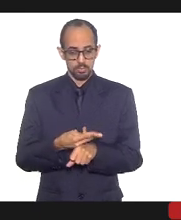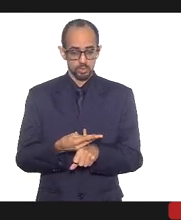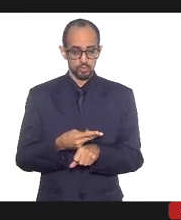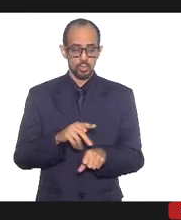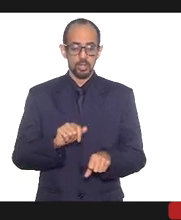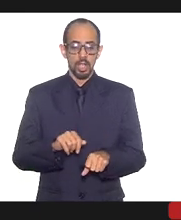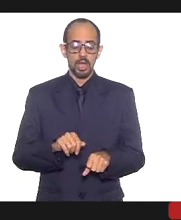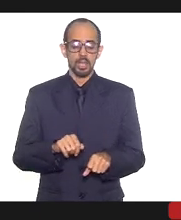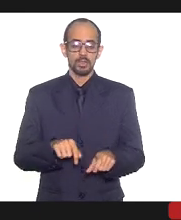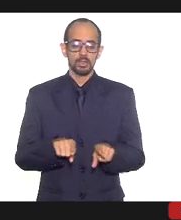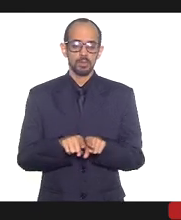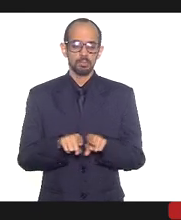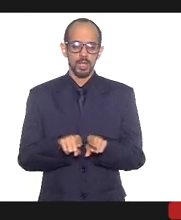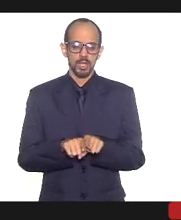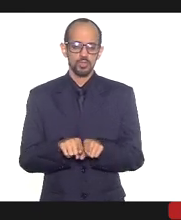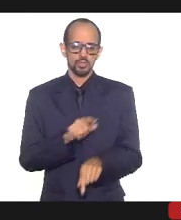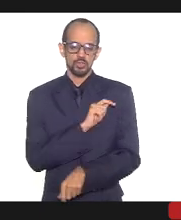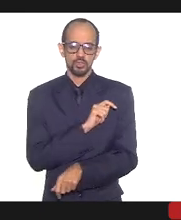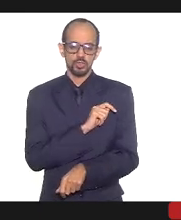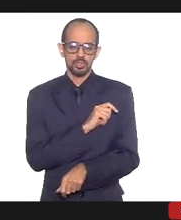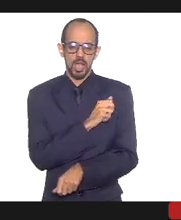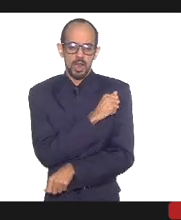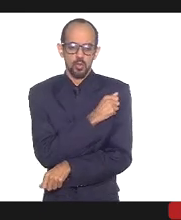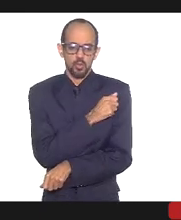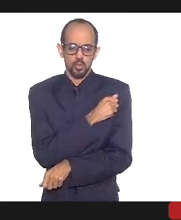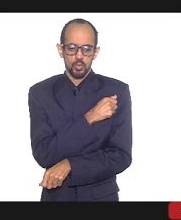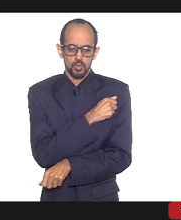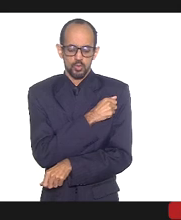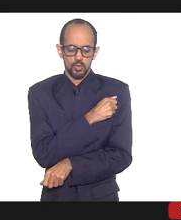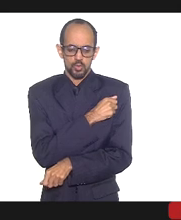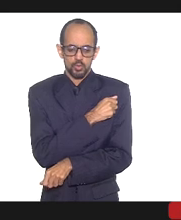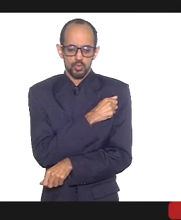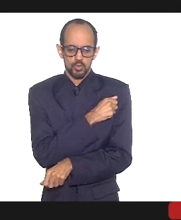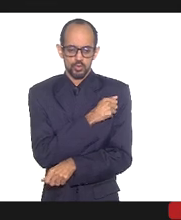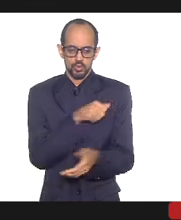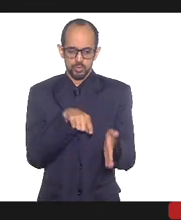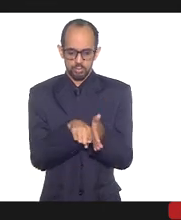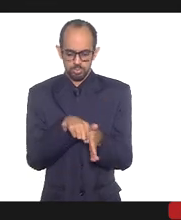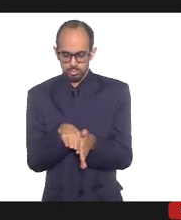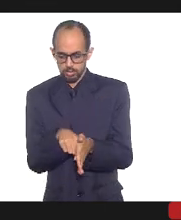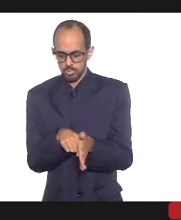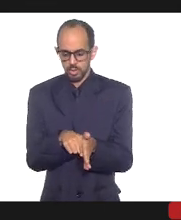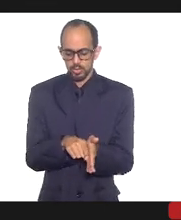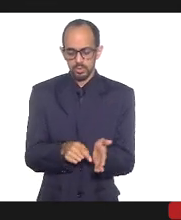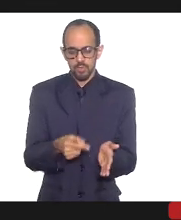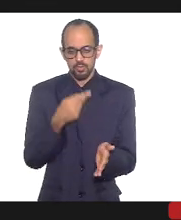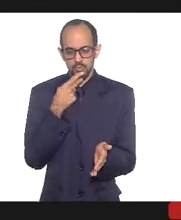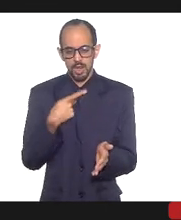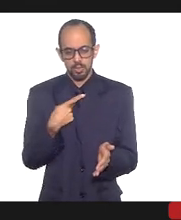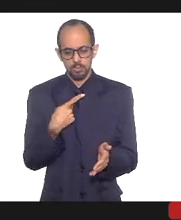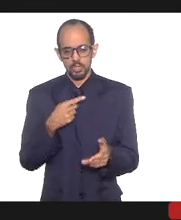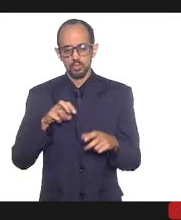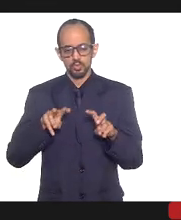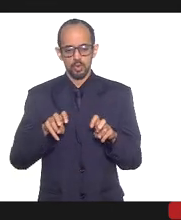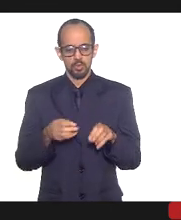trazendo uma demanda muito grande de busca da isonomia na questão do difícil provimento. Os professores têm